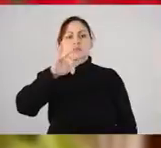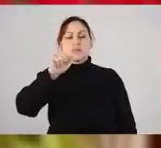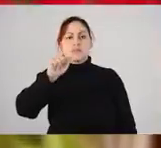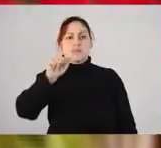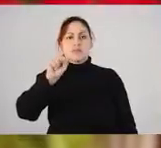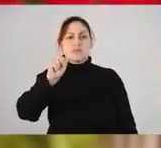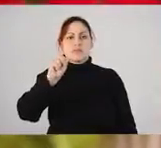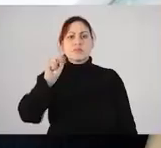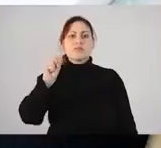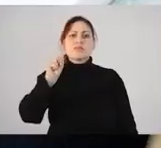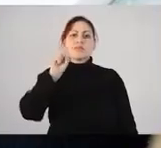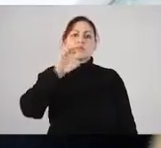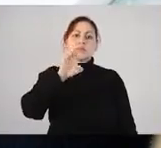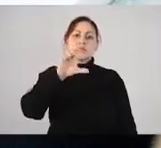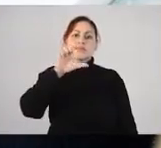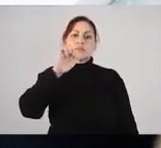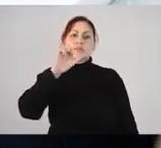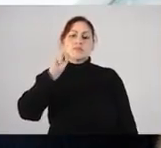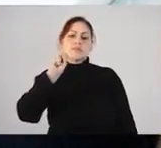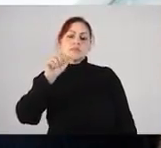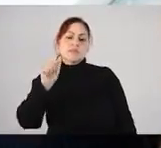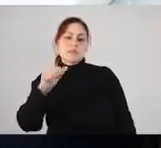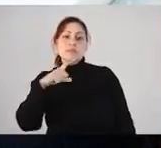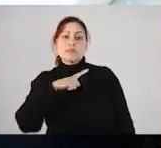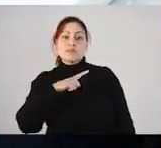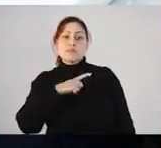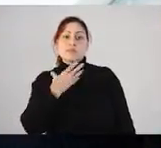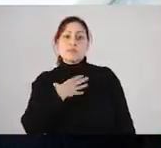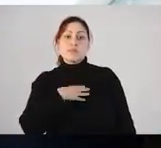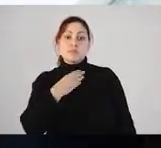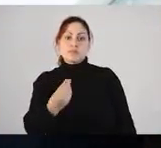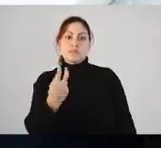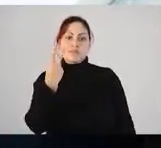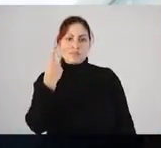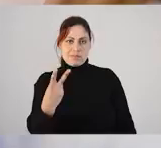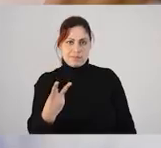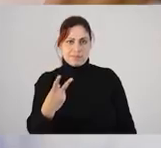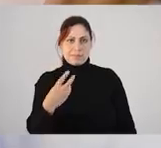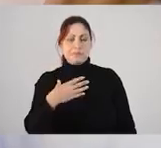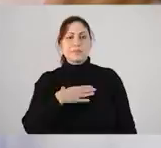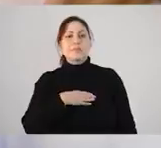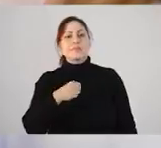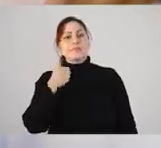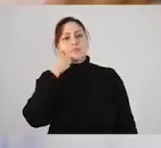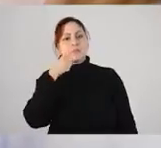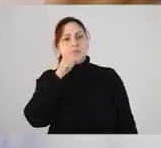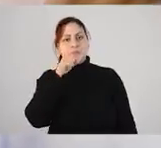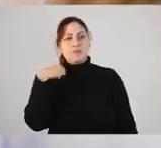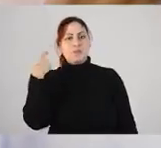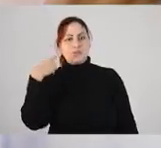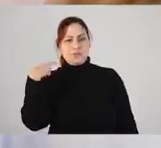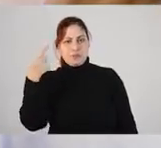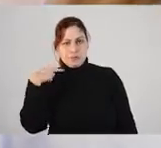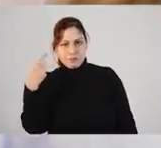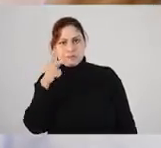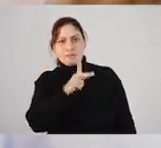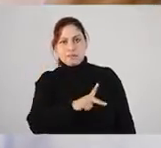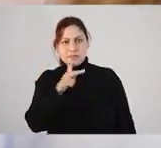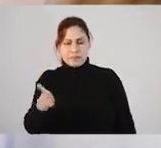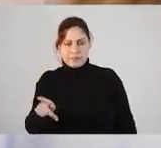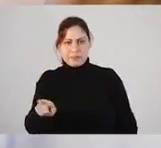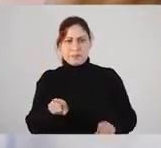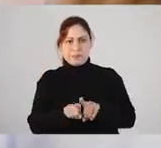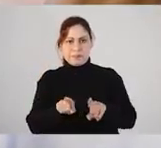advogada e professora universitária Maria Elisa, com quem tenho 2 filhos, o Raul Marcelo Júnior, de 8 anos, e o